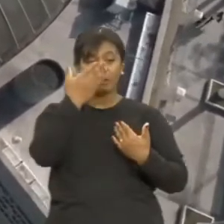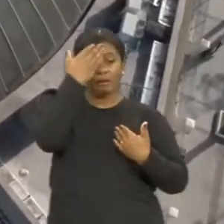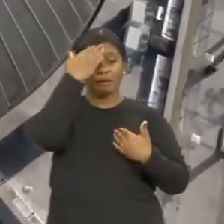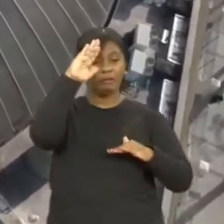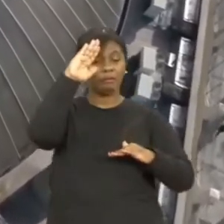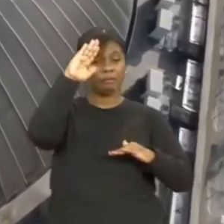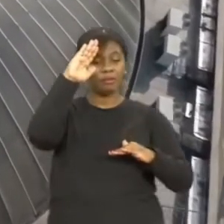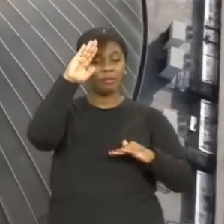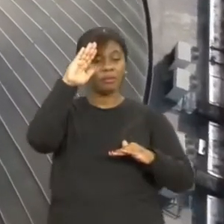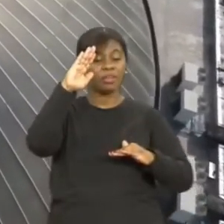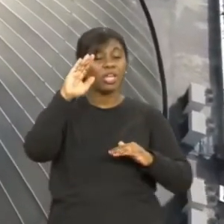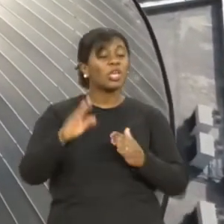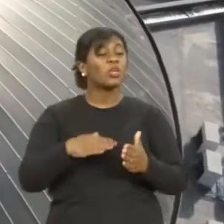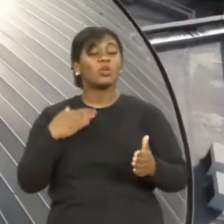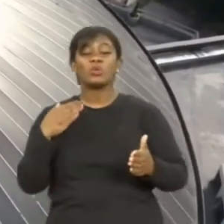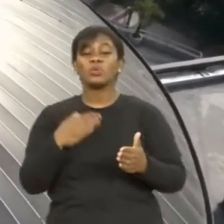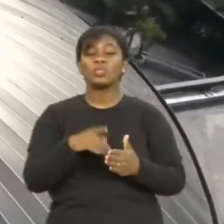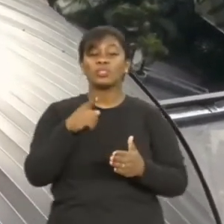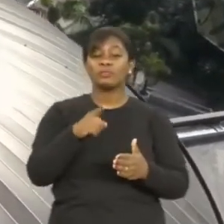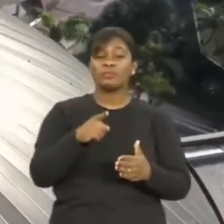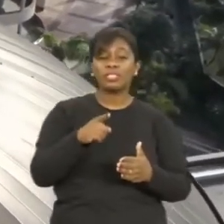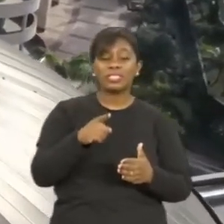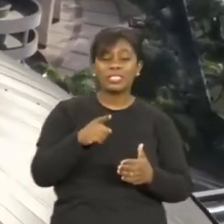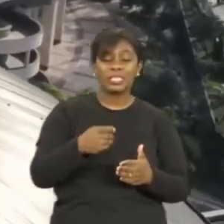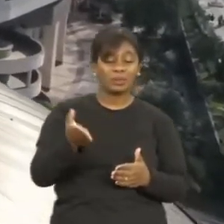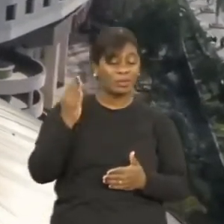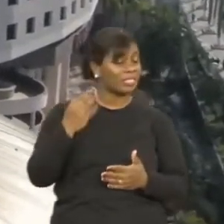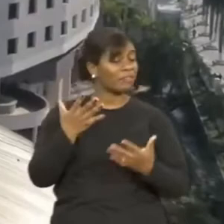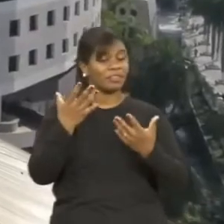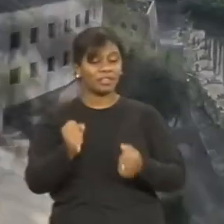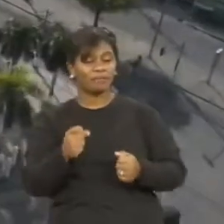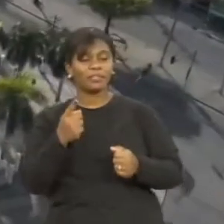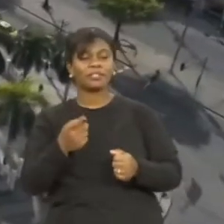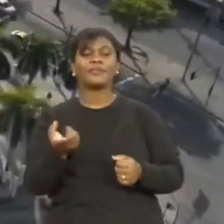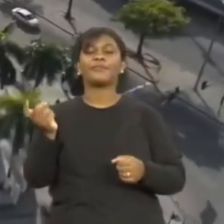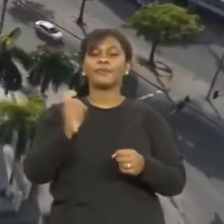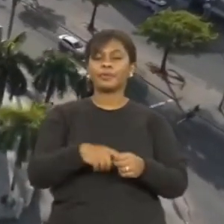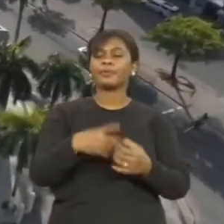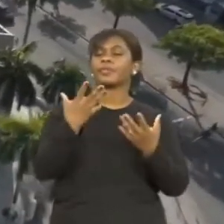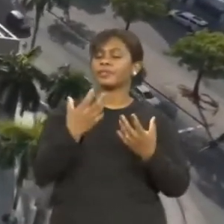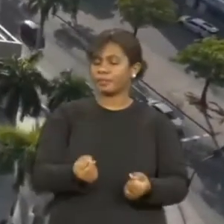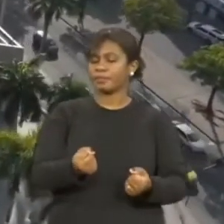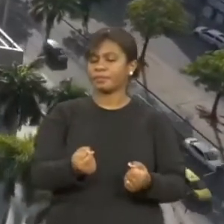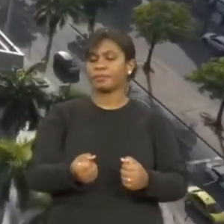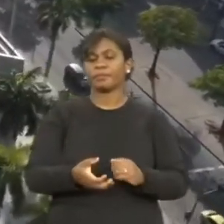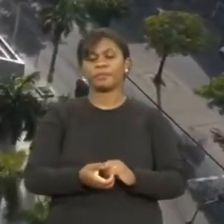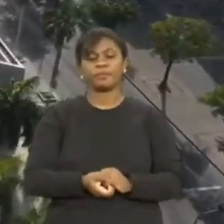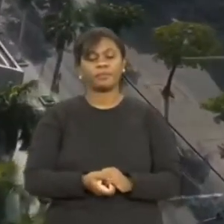E aquilo que você não tolerava, você tolera. Aquilo que você não aceitava, você voltou a aceitar.